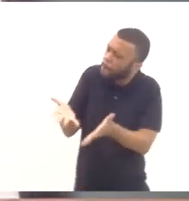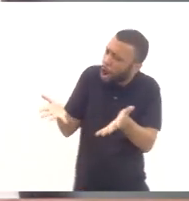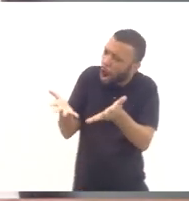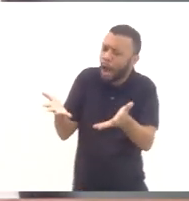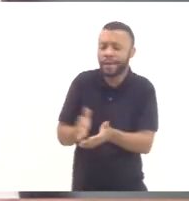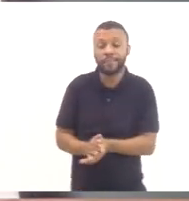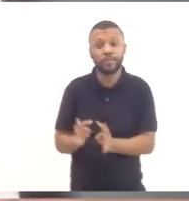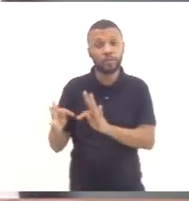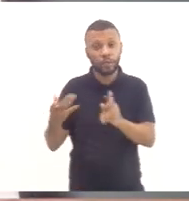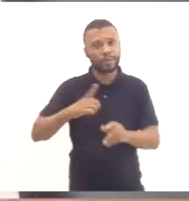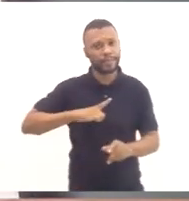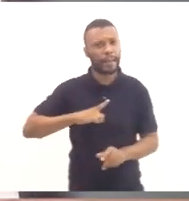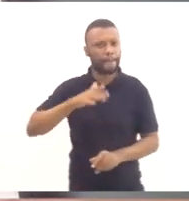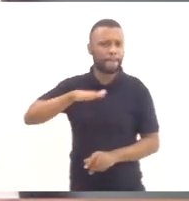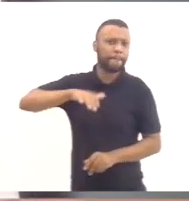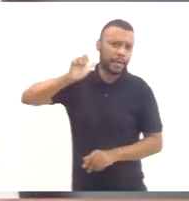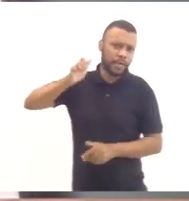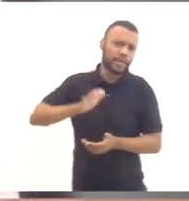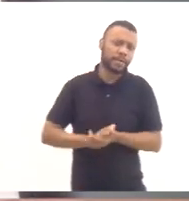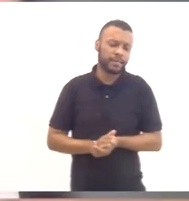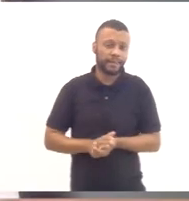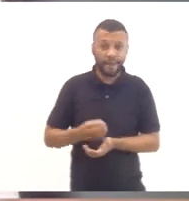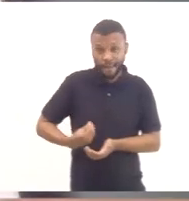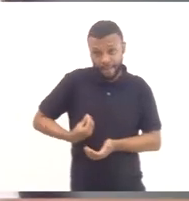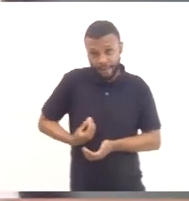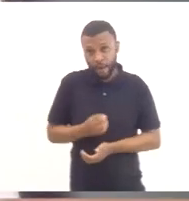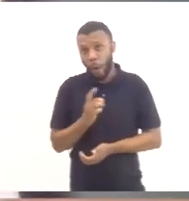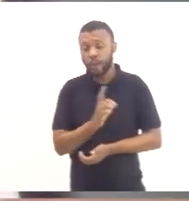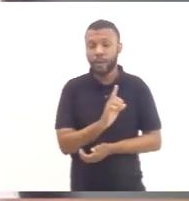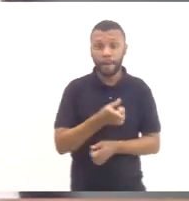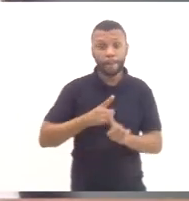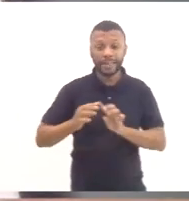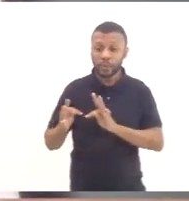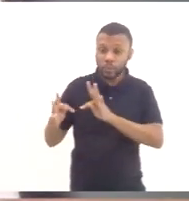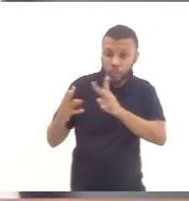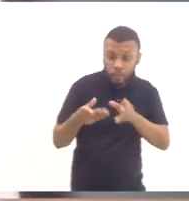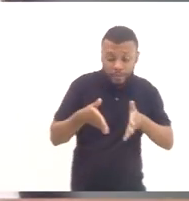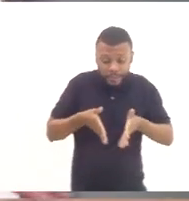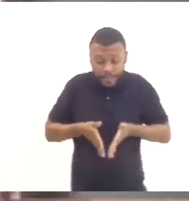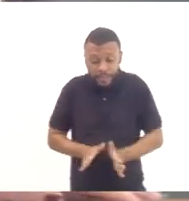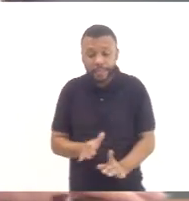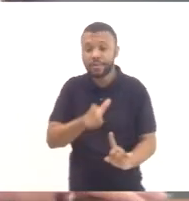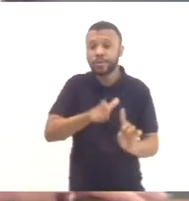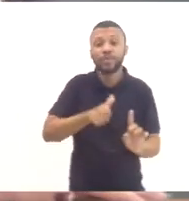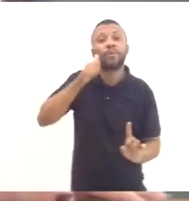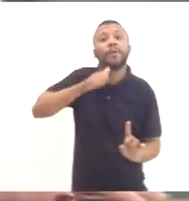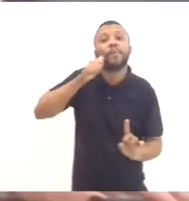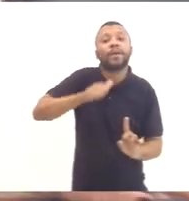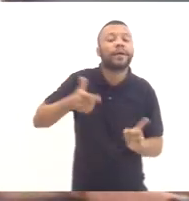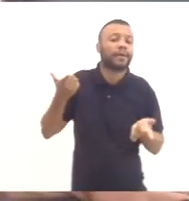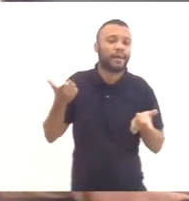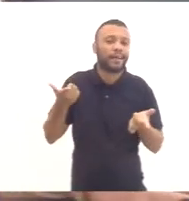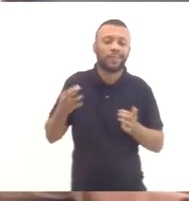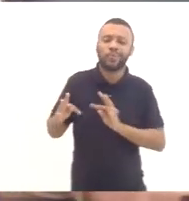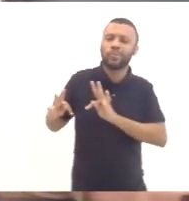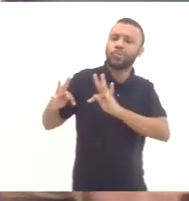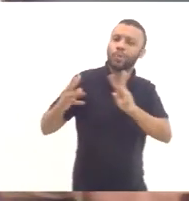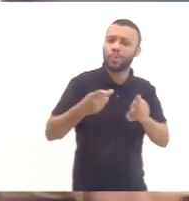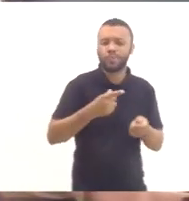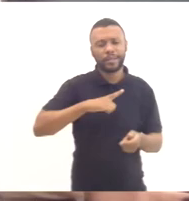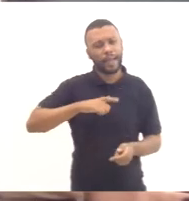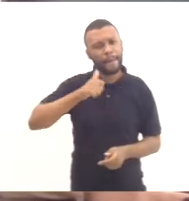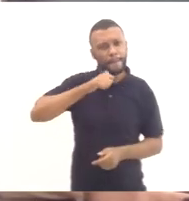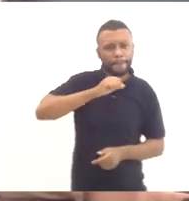aqui tem mãe né então viva ou não mas todo mundo nasceu de uma mulher né todo mundo não tem uma mãe e